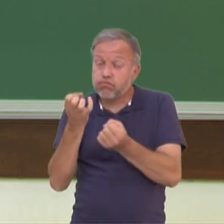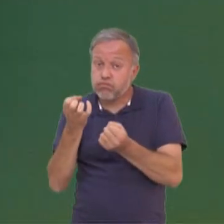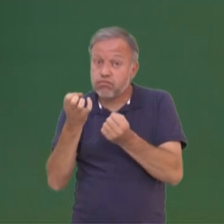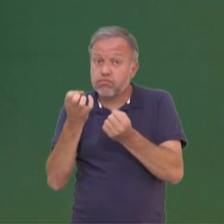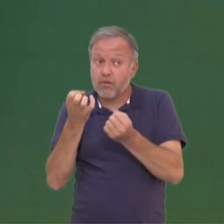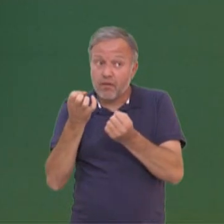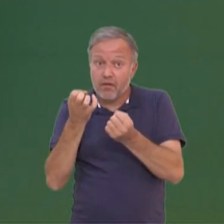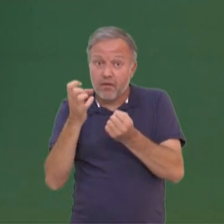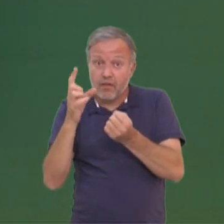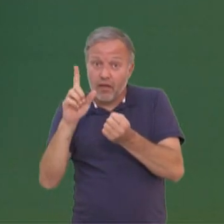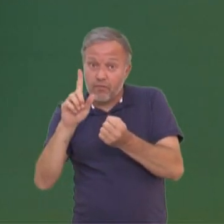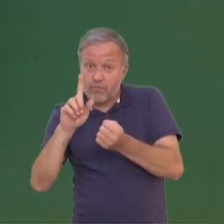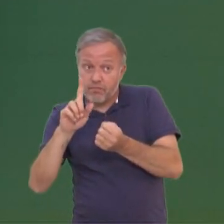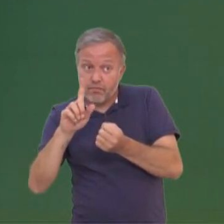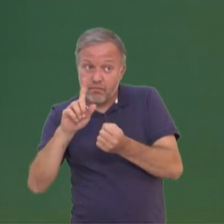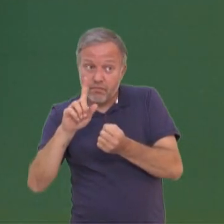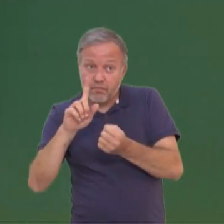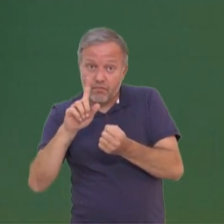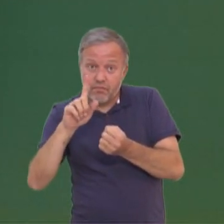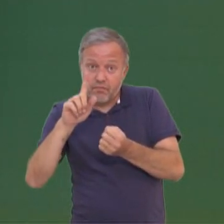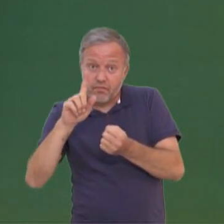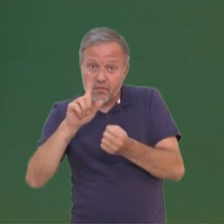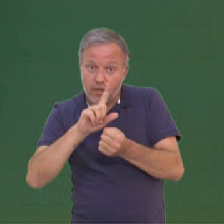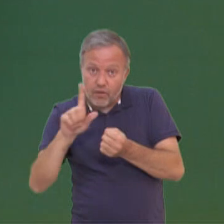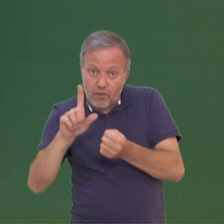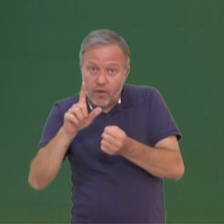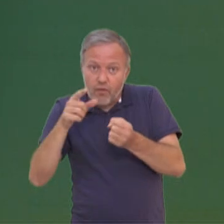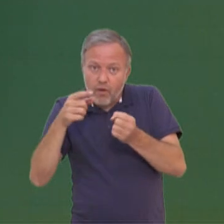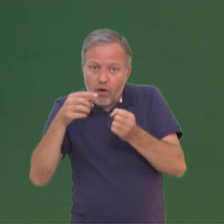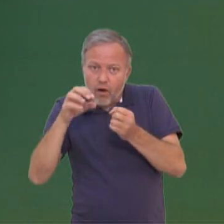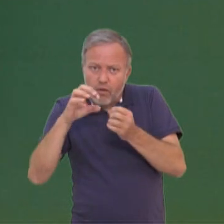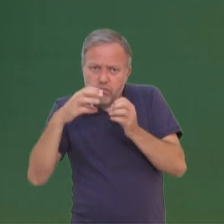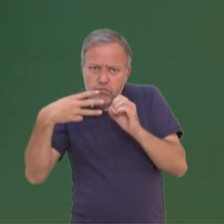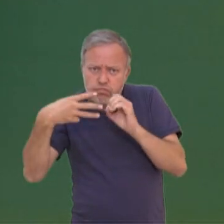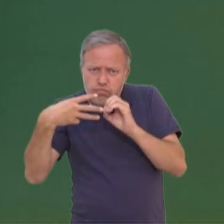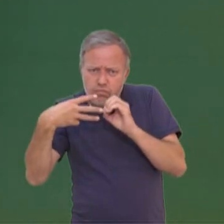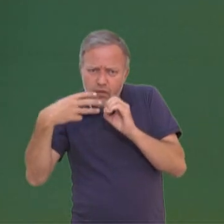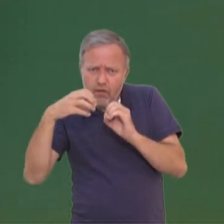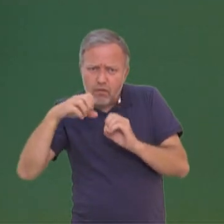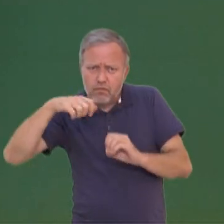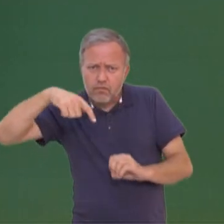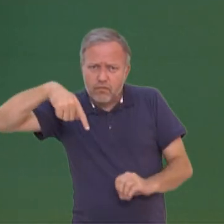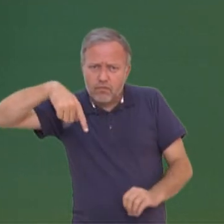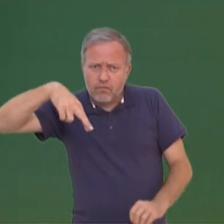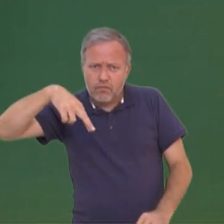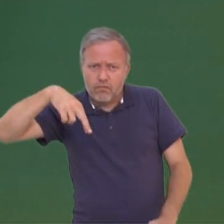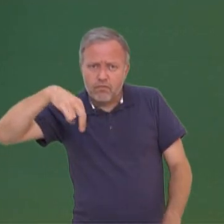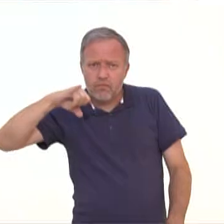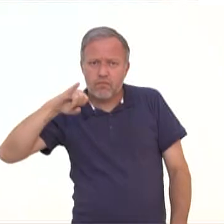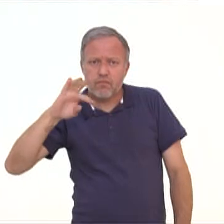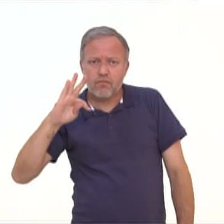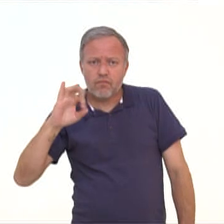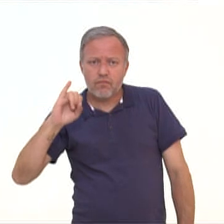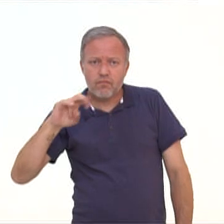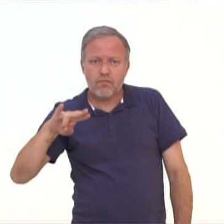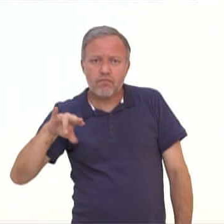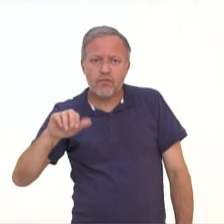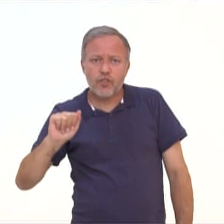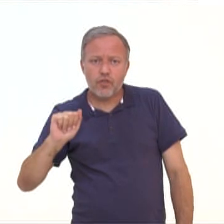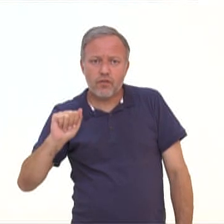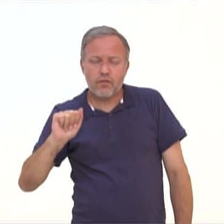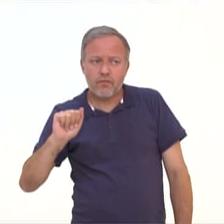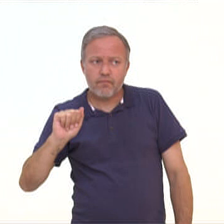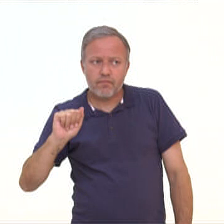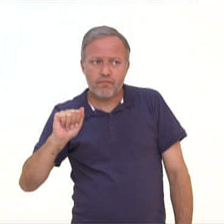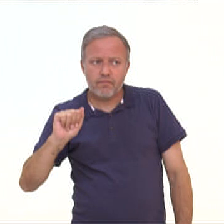de um polissacarídeo chamado quitina. Então, eu aproveitei num slide só e juntei duas coisas, definição de fungos e